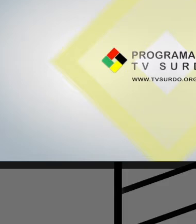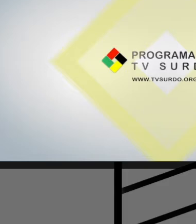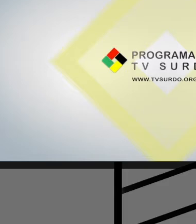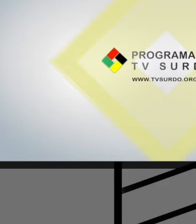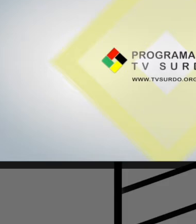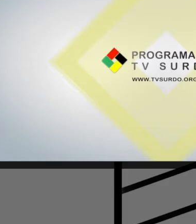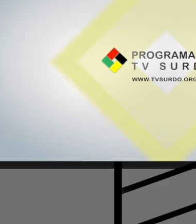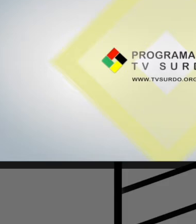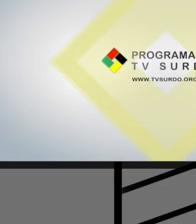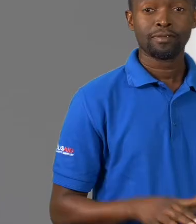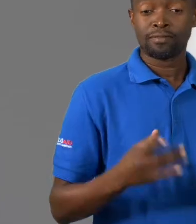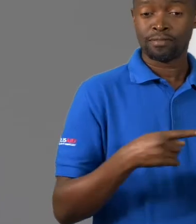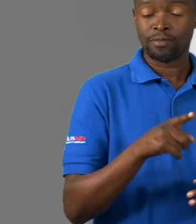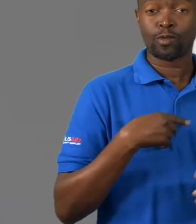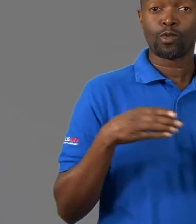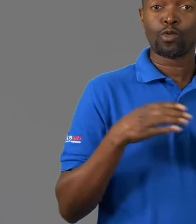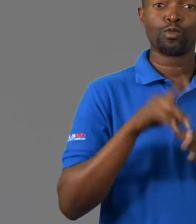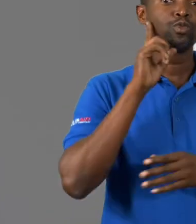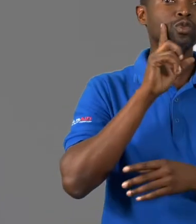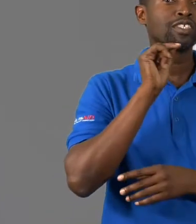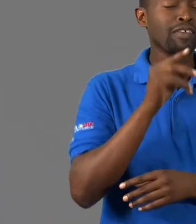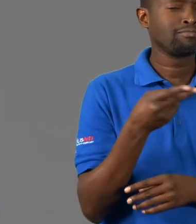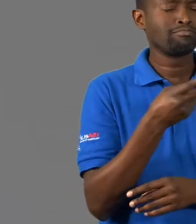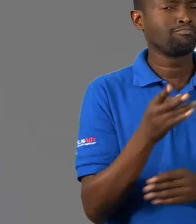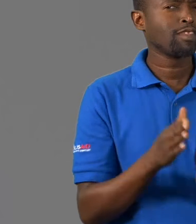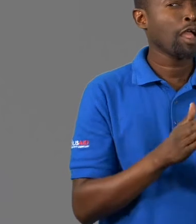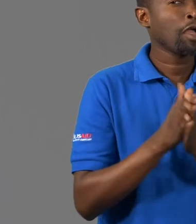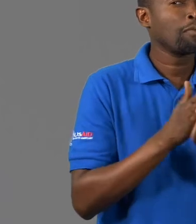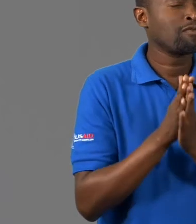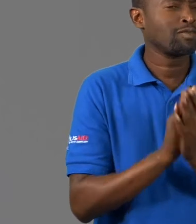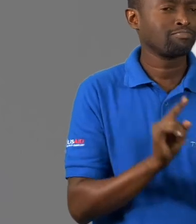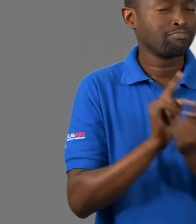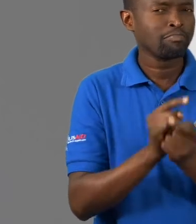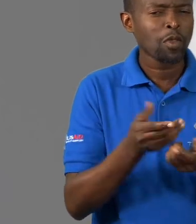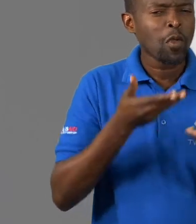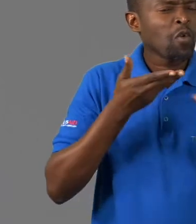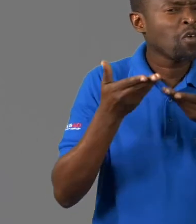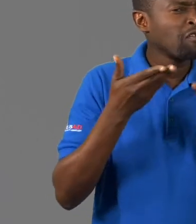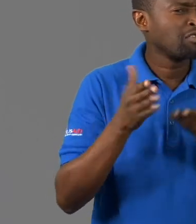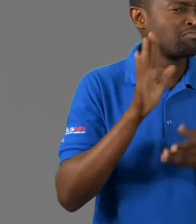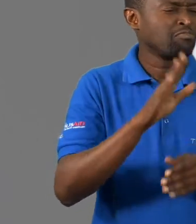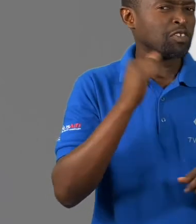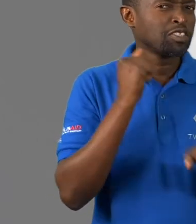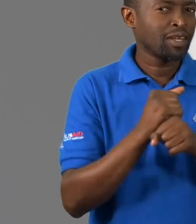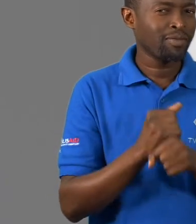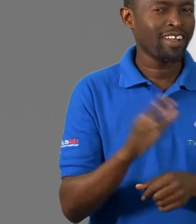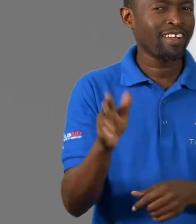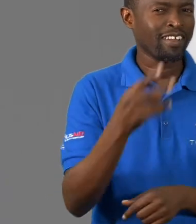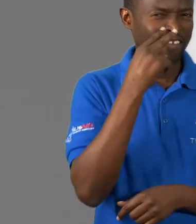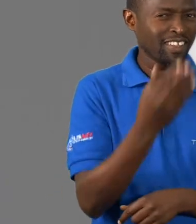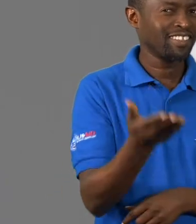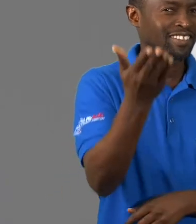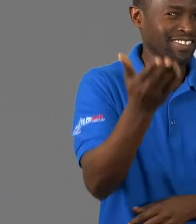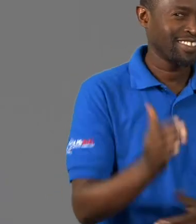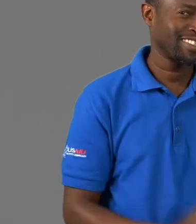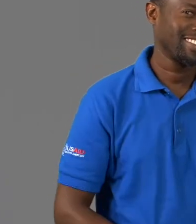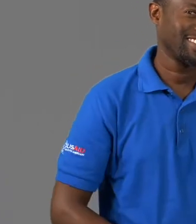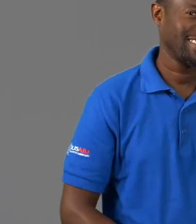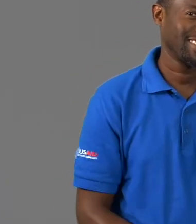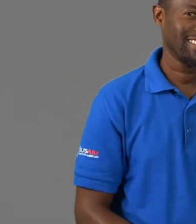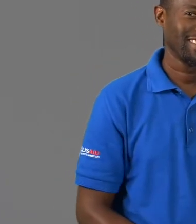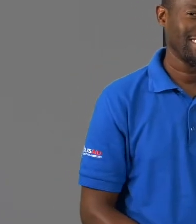desenvolvidas. Aproveitaram para conversar com uma das jornalistas voluntárias naquela